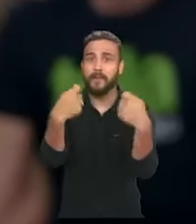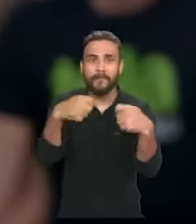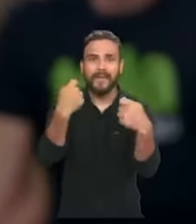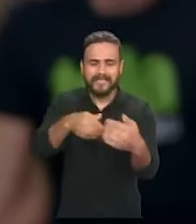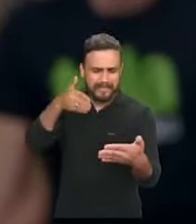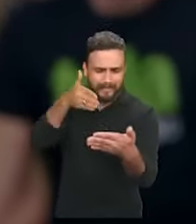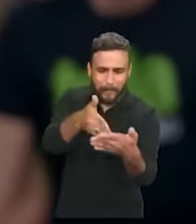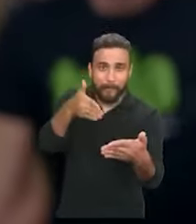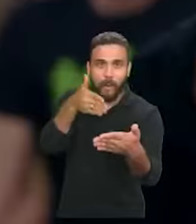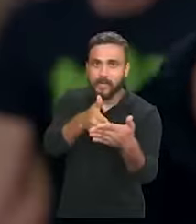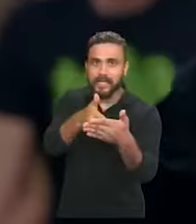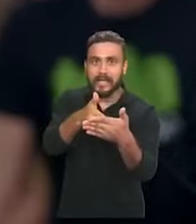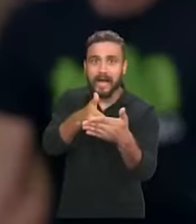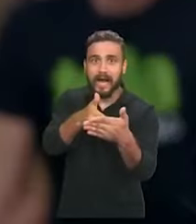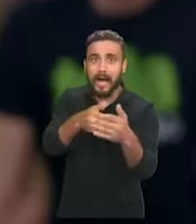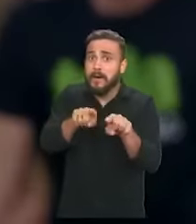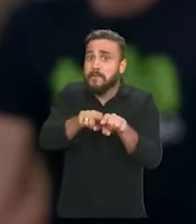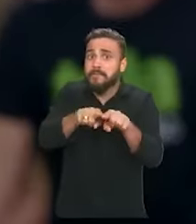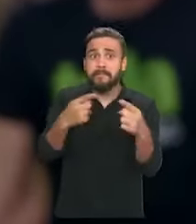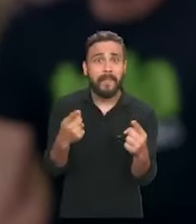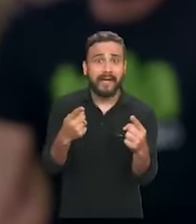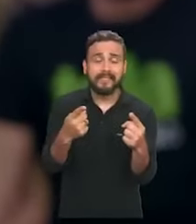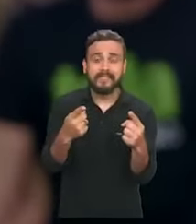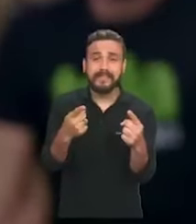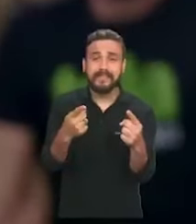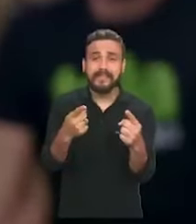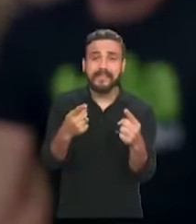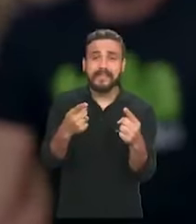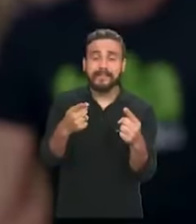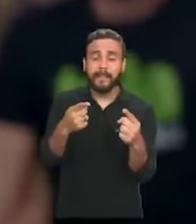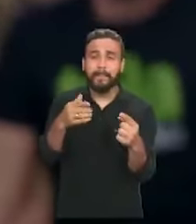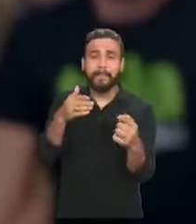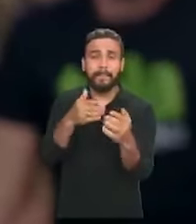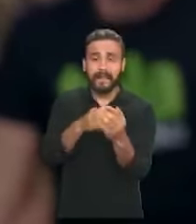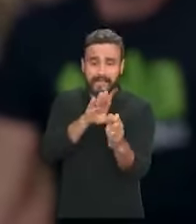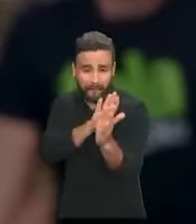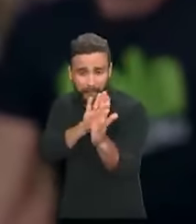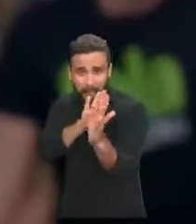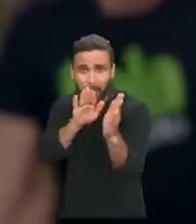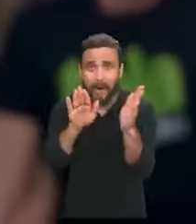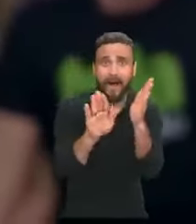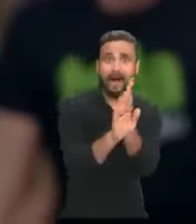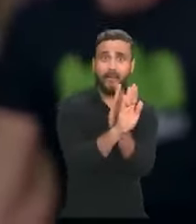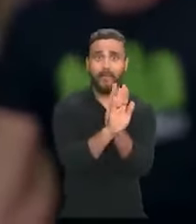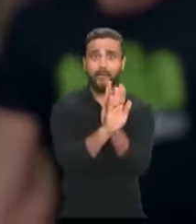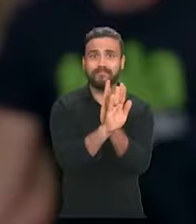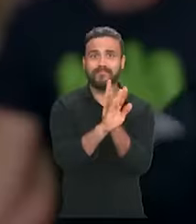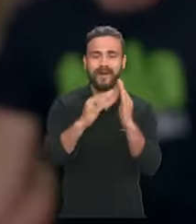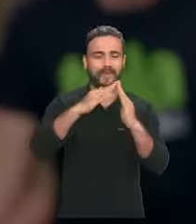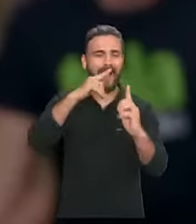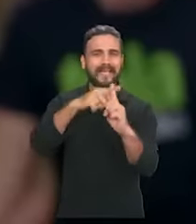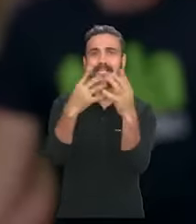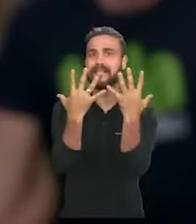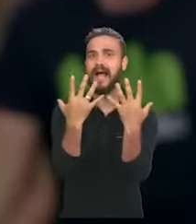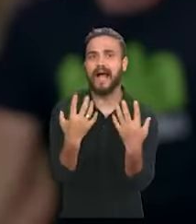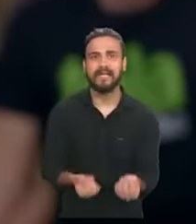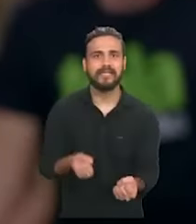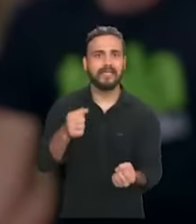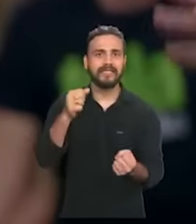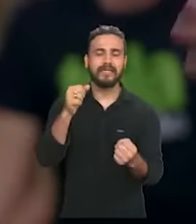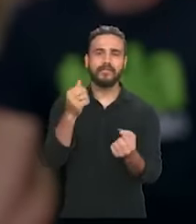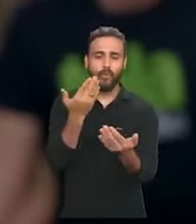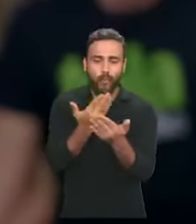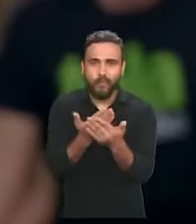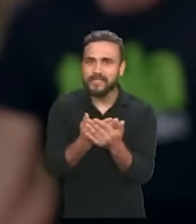está se apequenando tá tentando se adaptar a essa nova mentalidade então eu não tenho dúvida de que nós já estamos